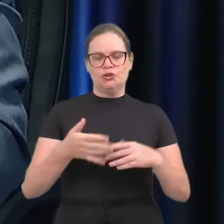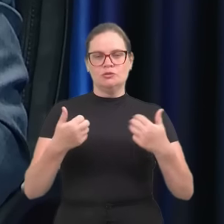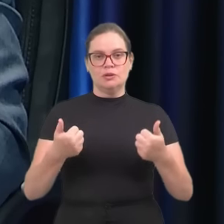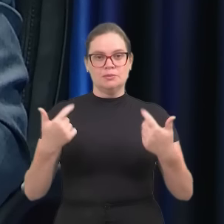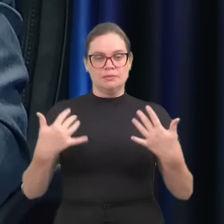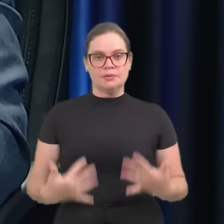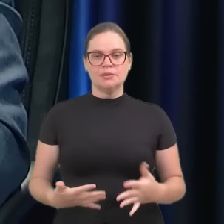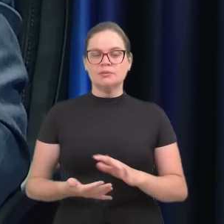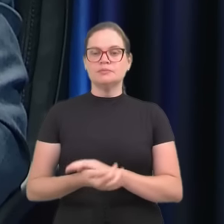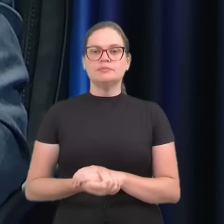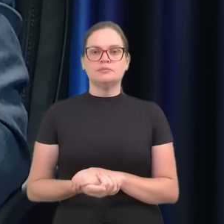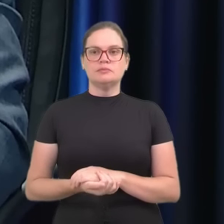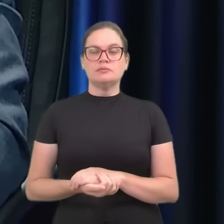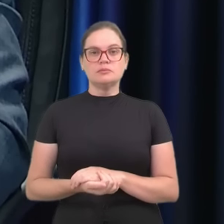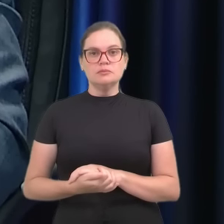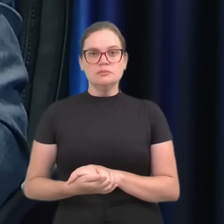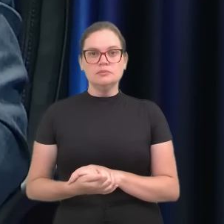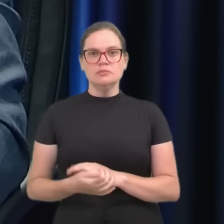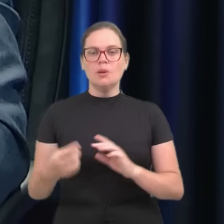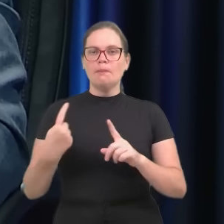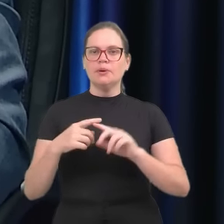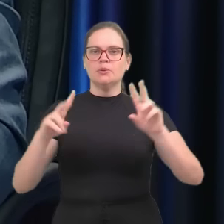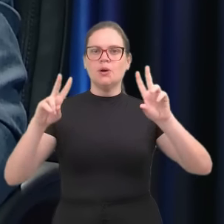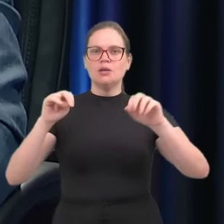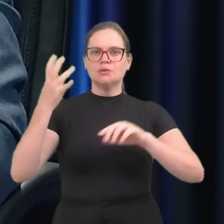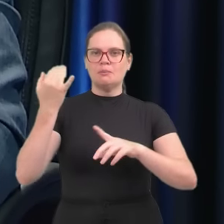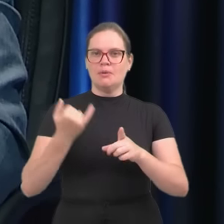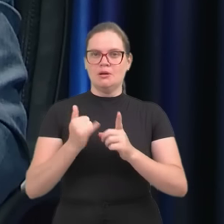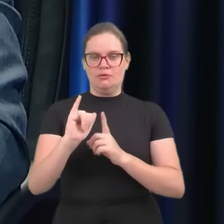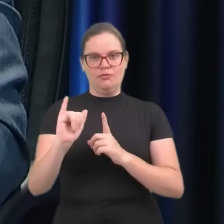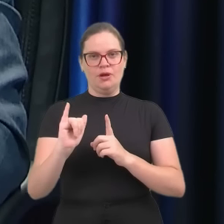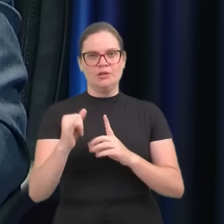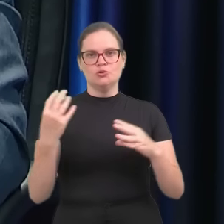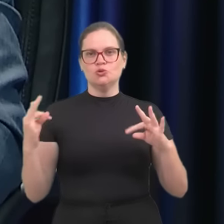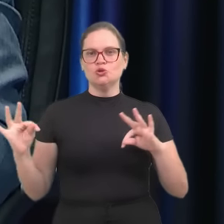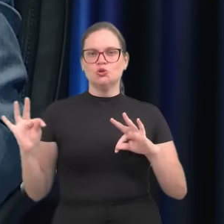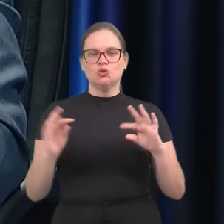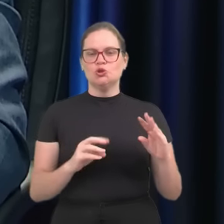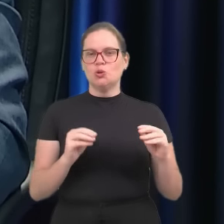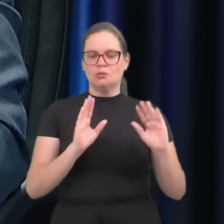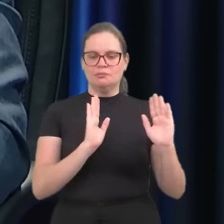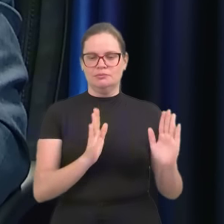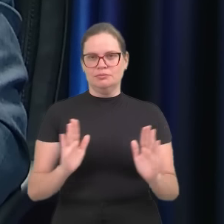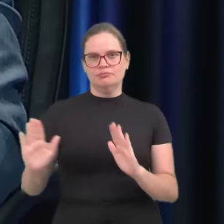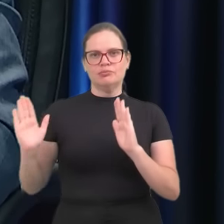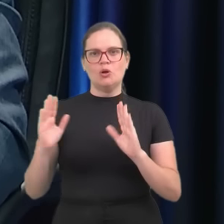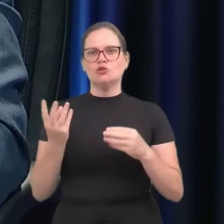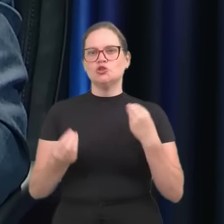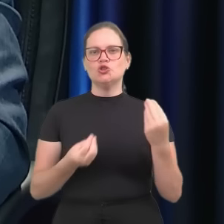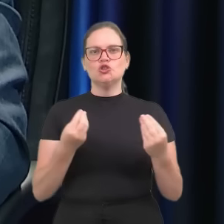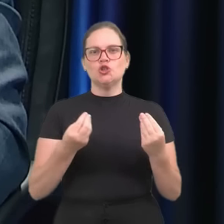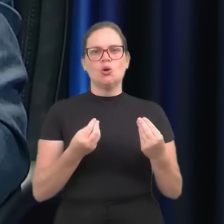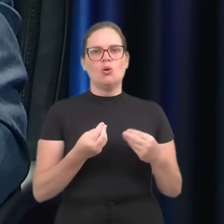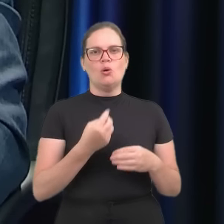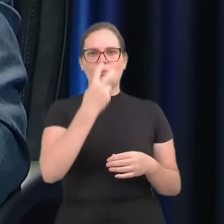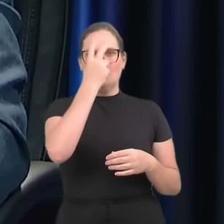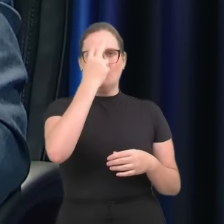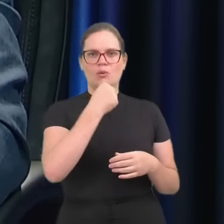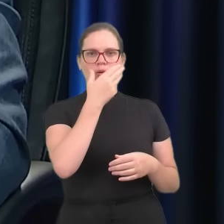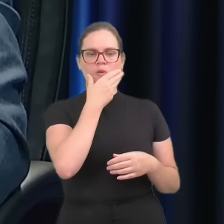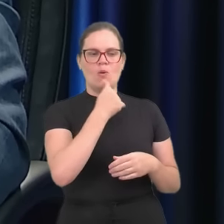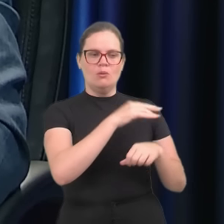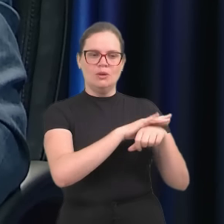Lúcio, toda essa colocação que foi feita aqui, o aspecto profético, né, de todo